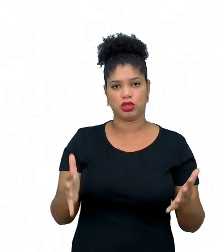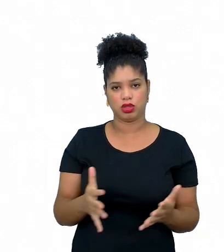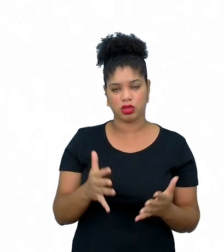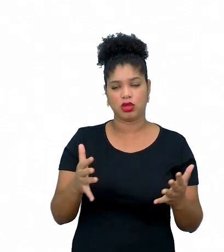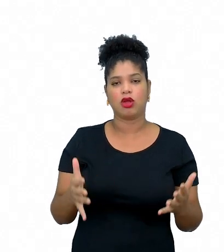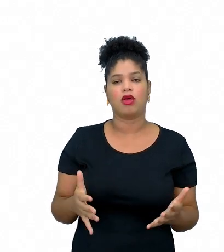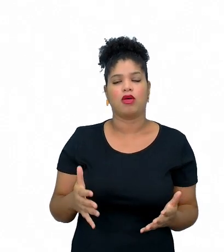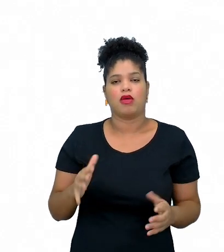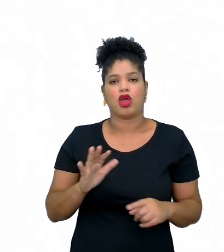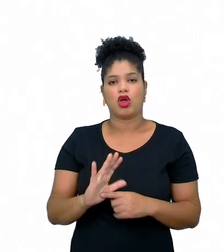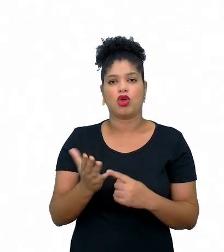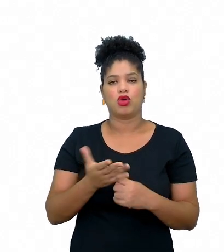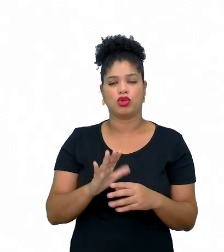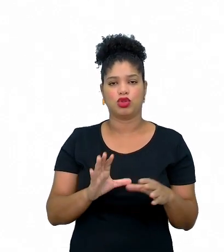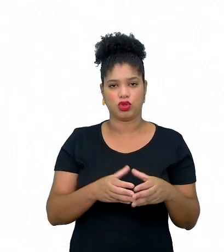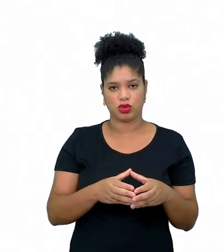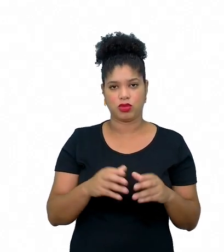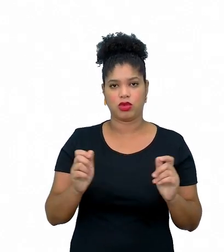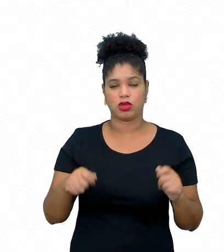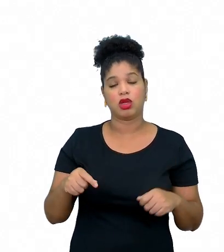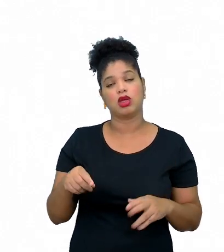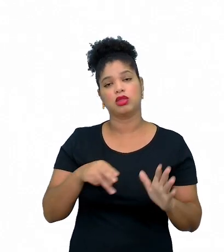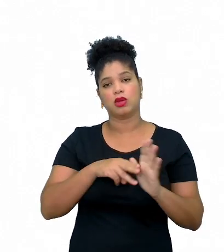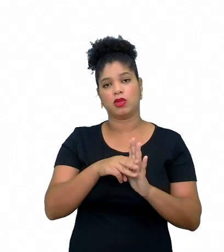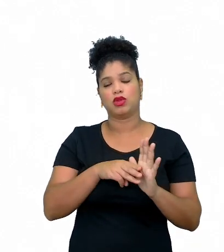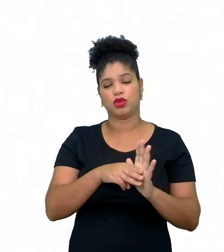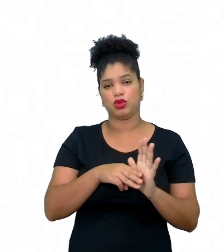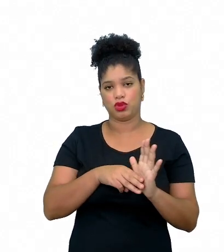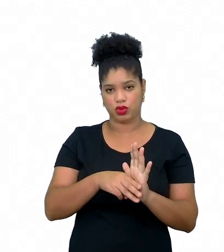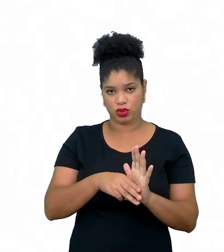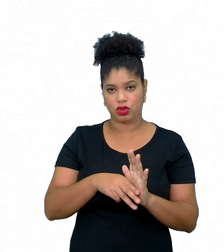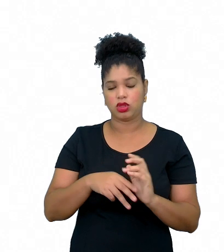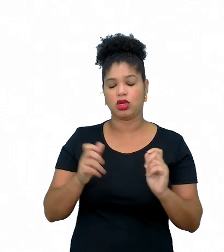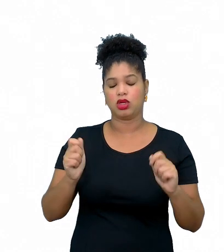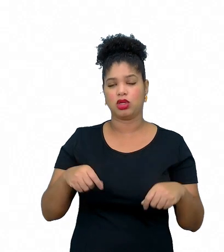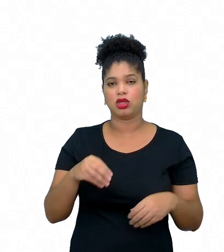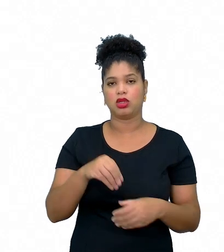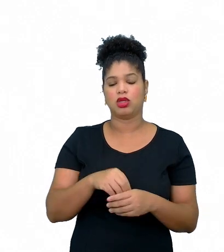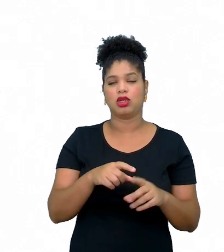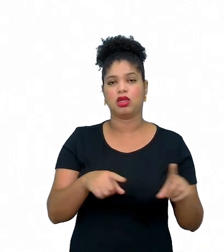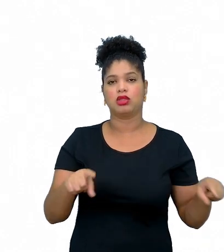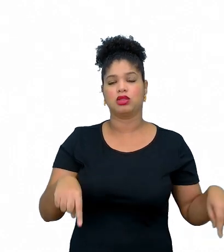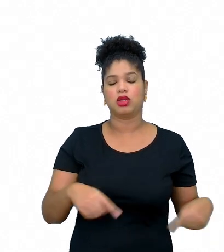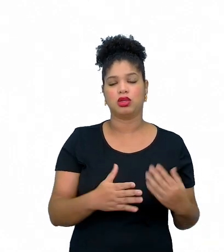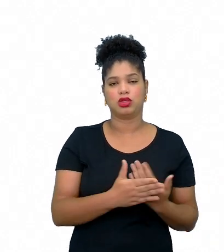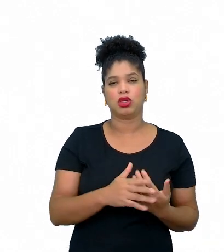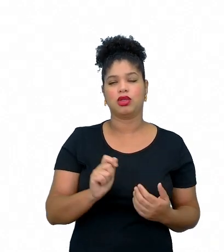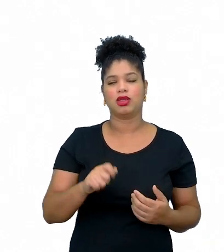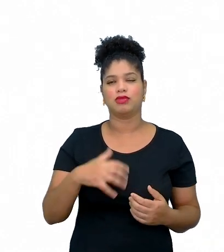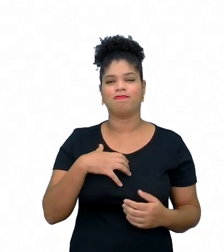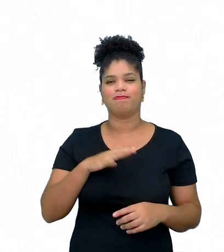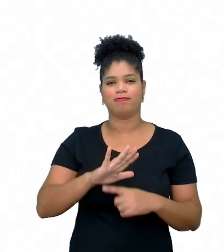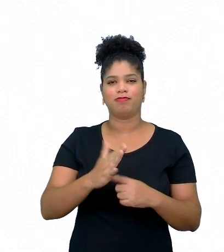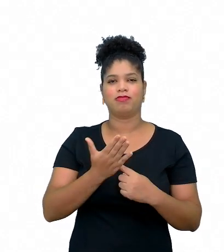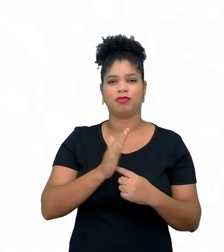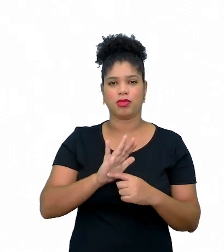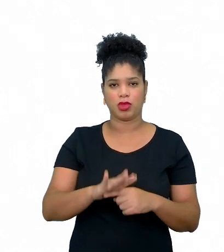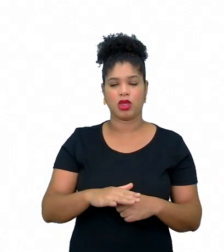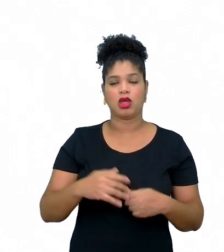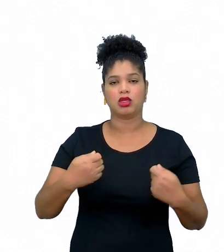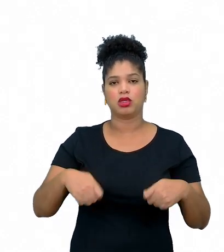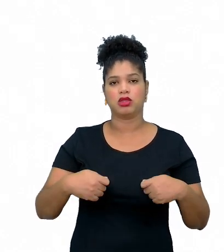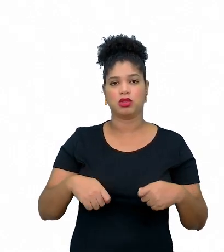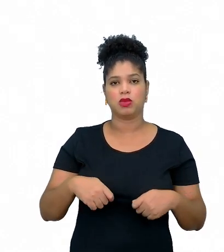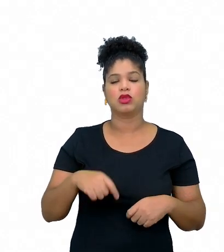entre os grupos, né? Então, uma metodologia dessa traz para dentro da sala de aula o cooperativismo, a necessidade